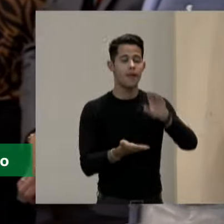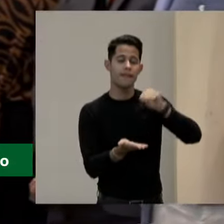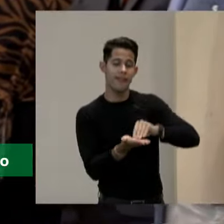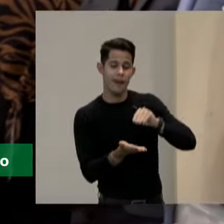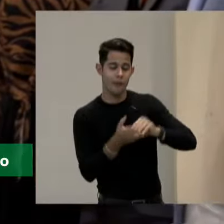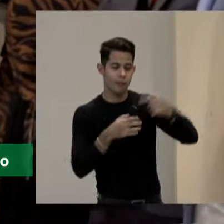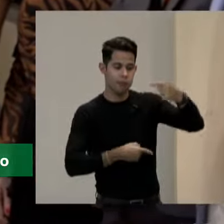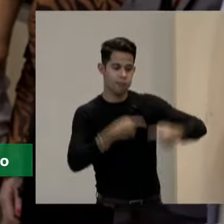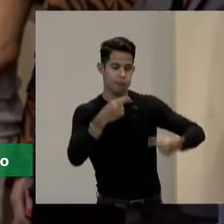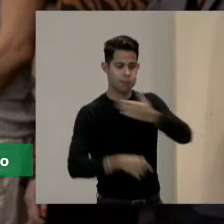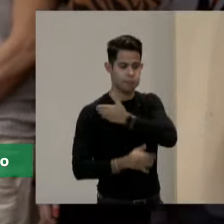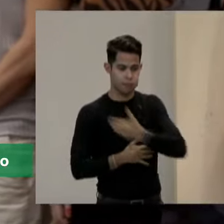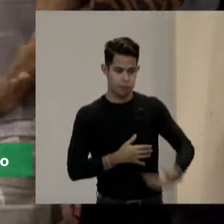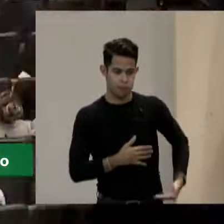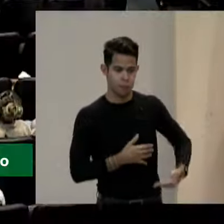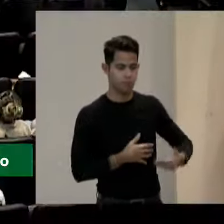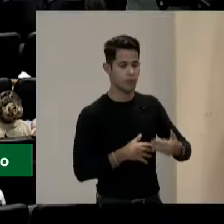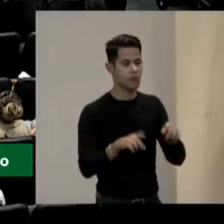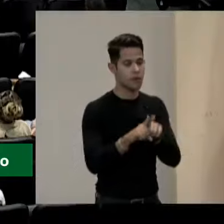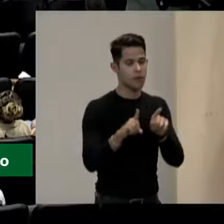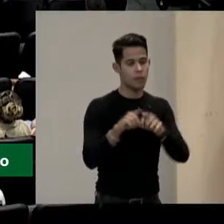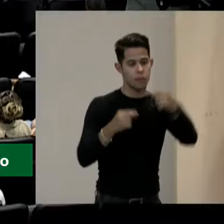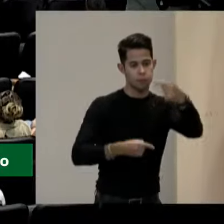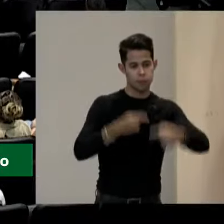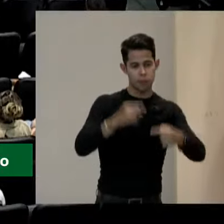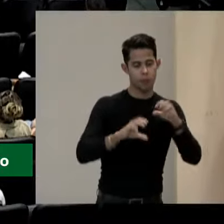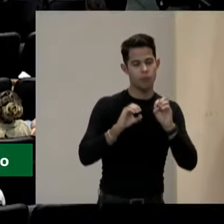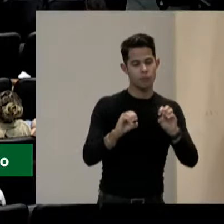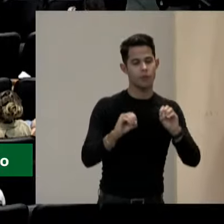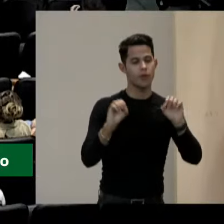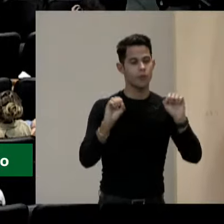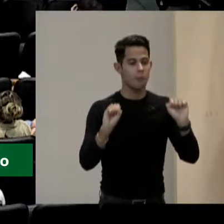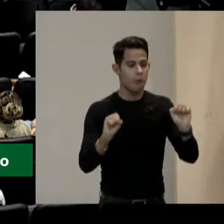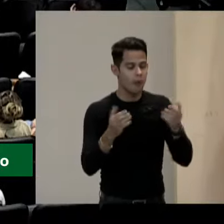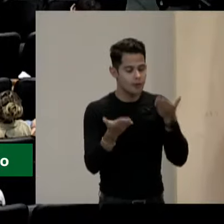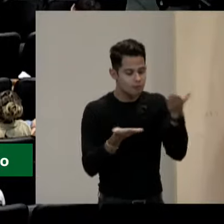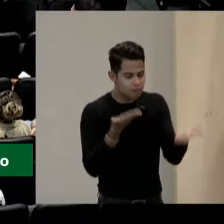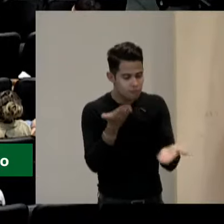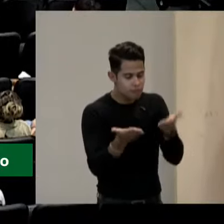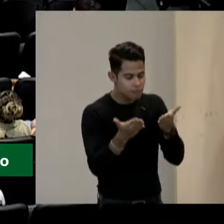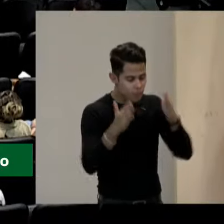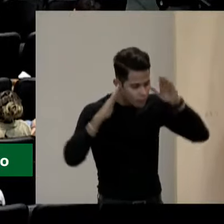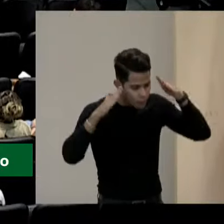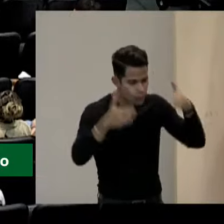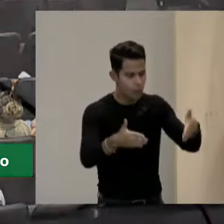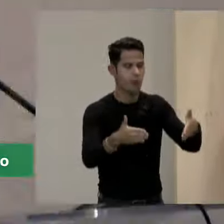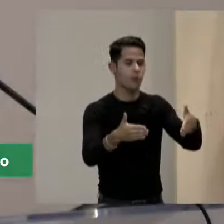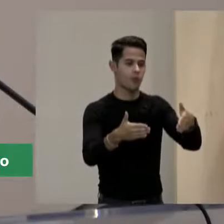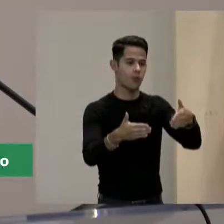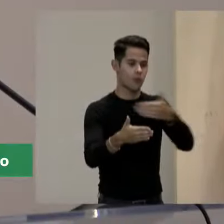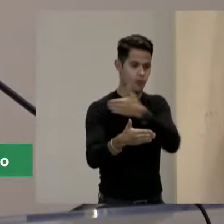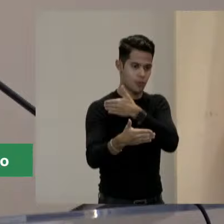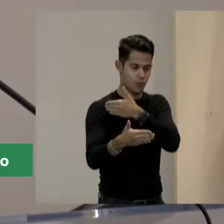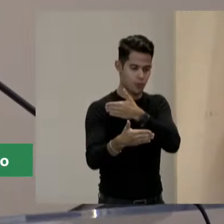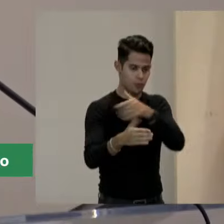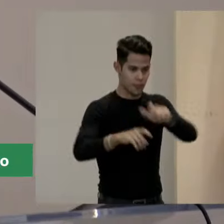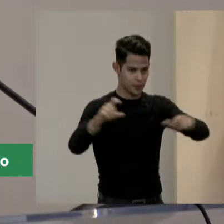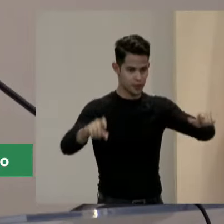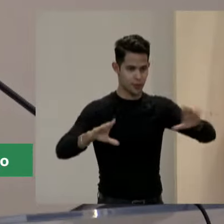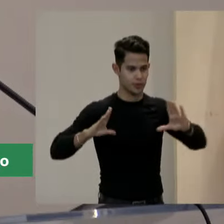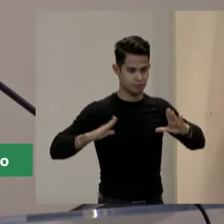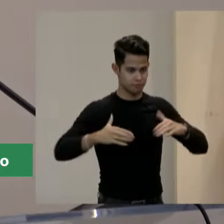públicas e políticas educacionais que pudessem atender a esse segmento do nosso público. Como